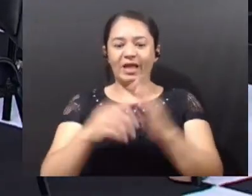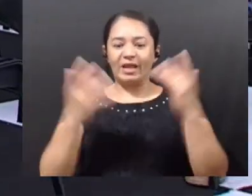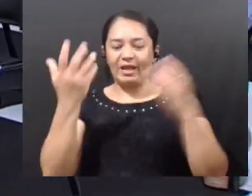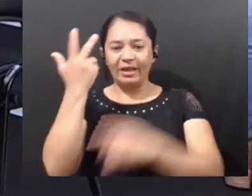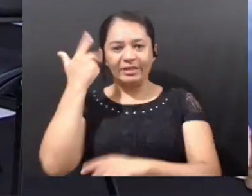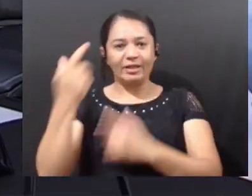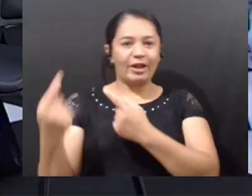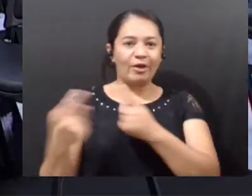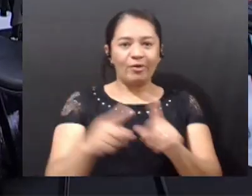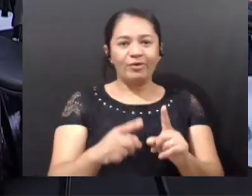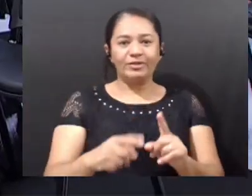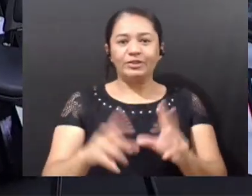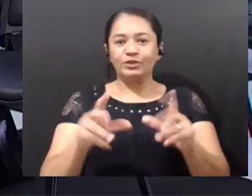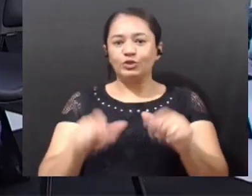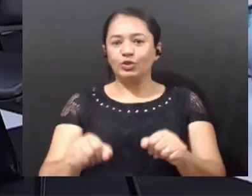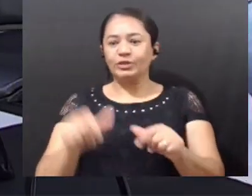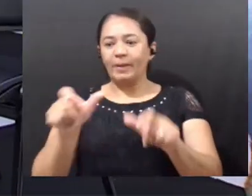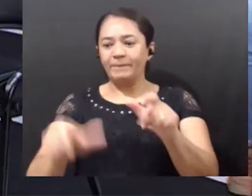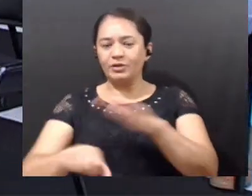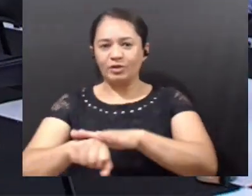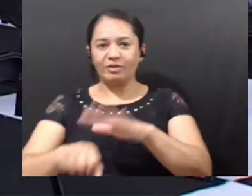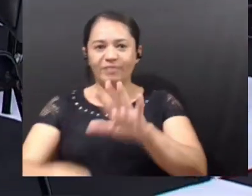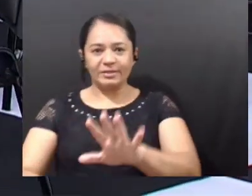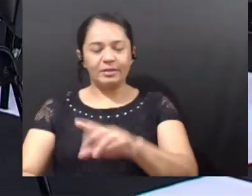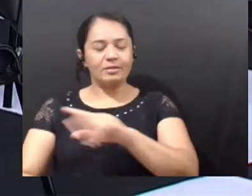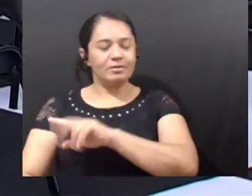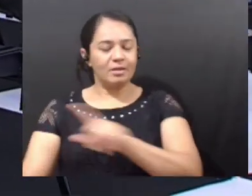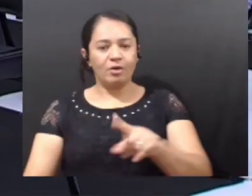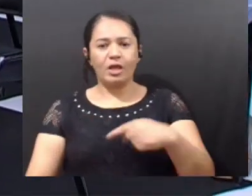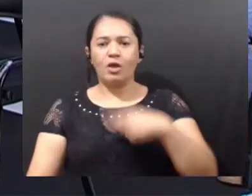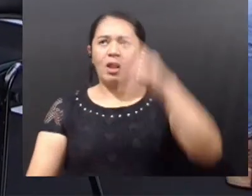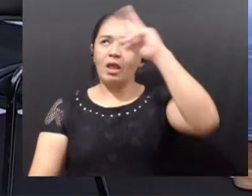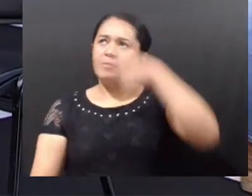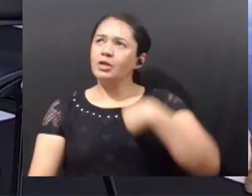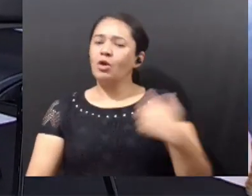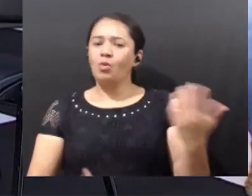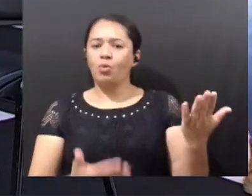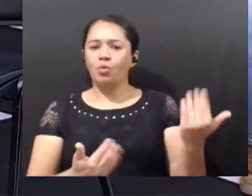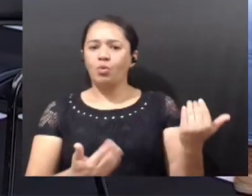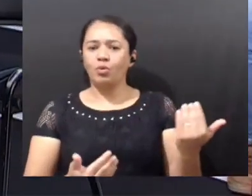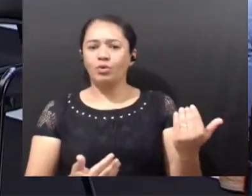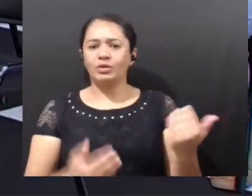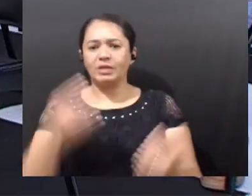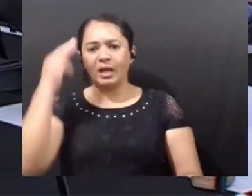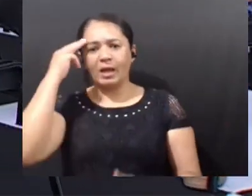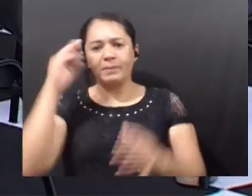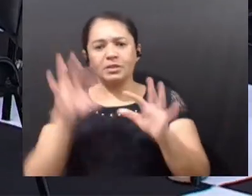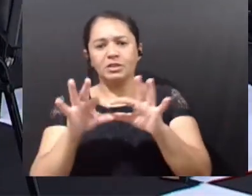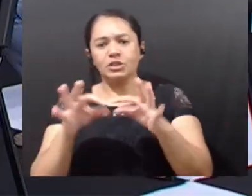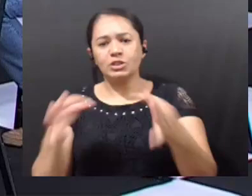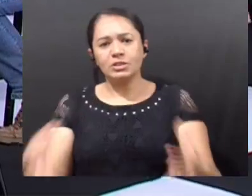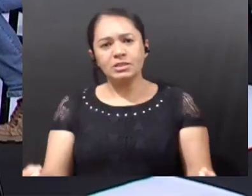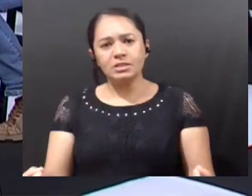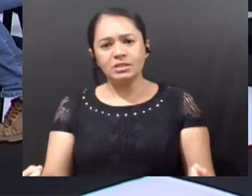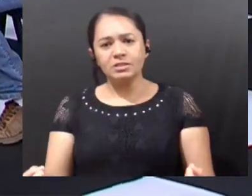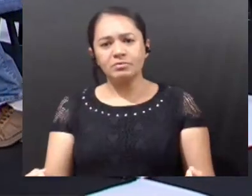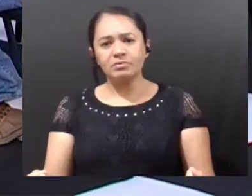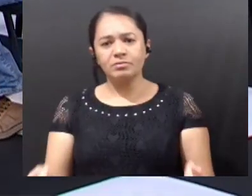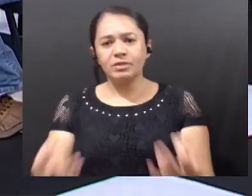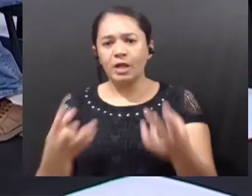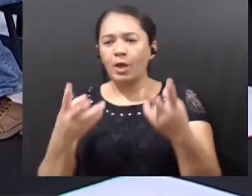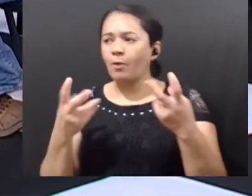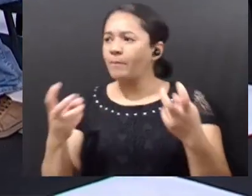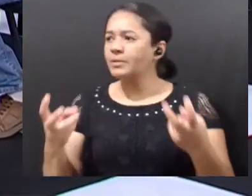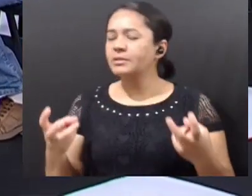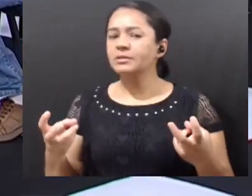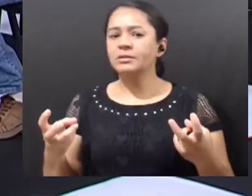faz isso. Mas eu olho que quando eu era jovem, eu tinha uma mentalidade muito simples. Então eu enxergava